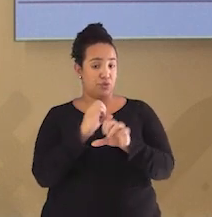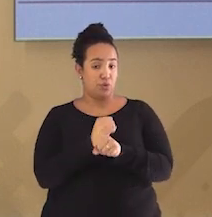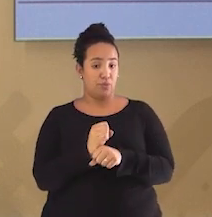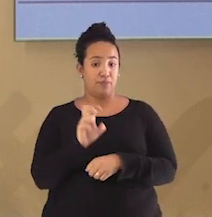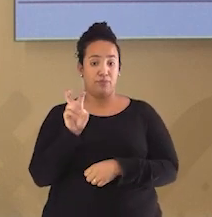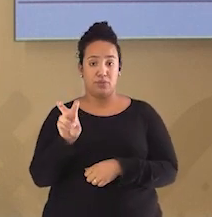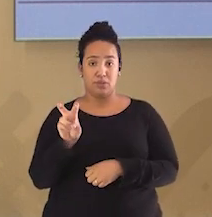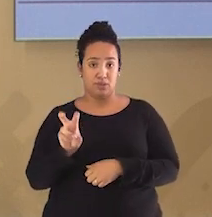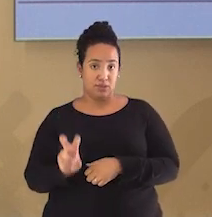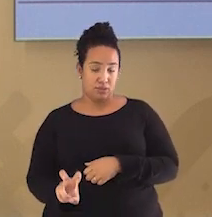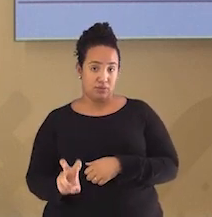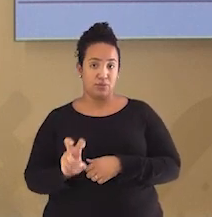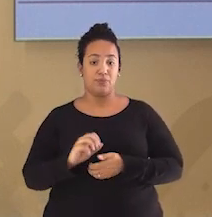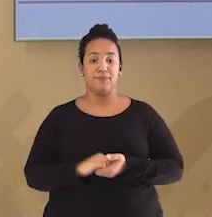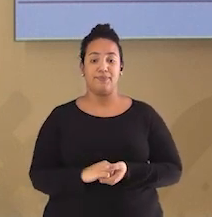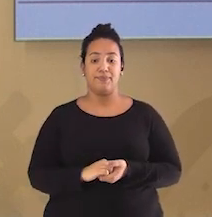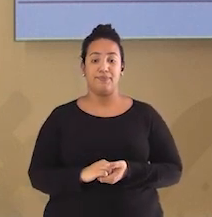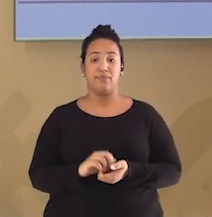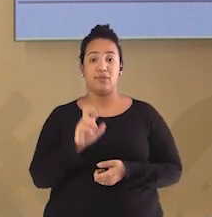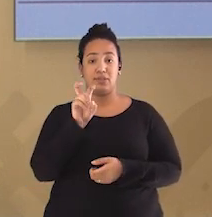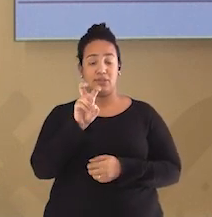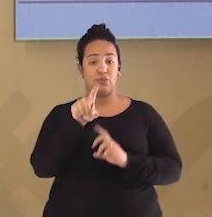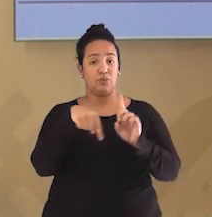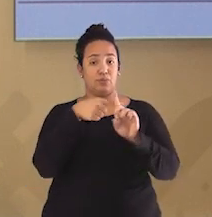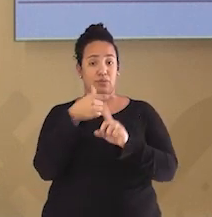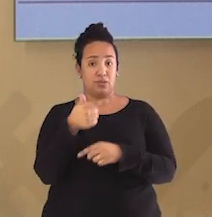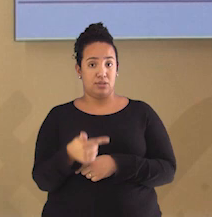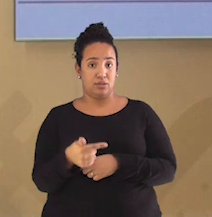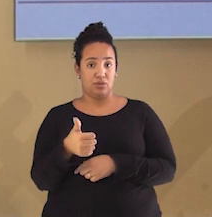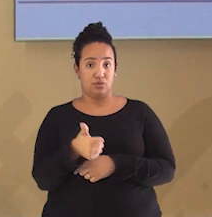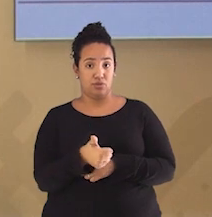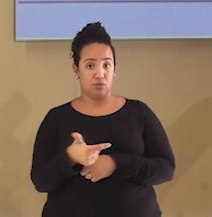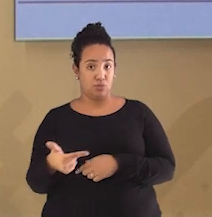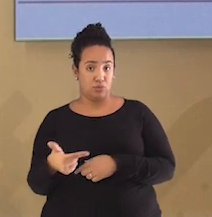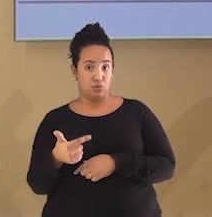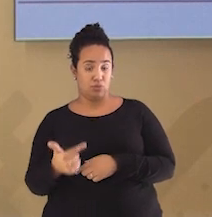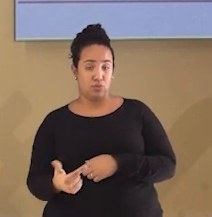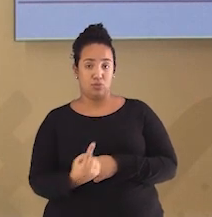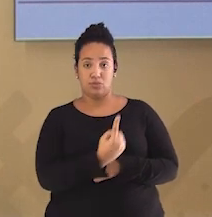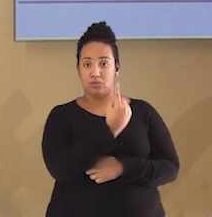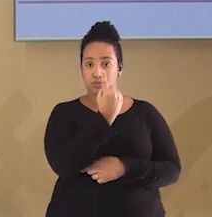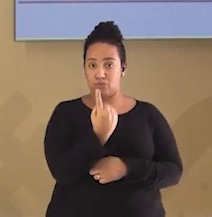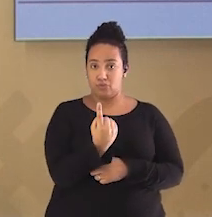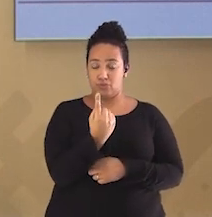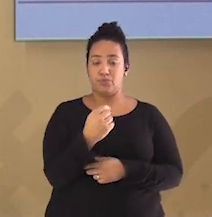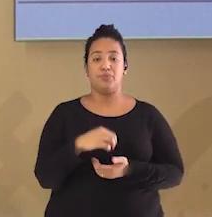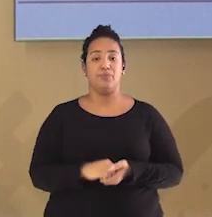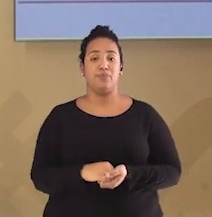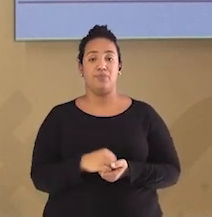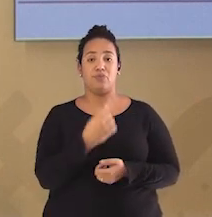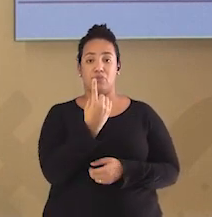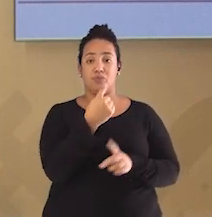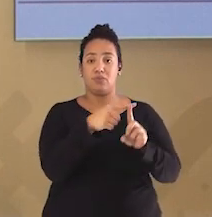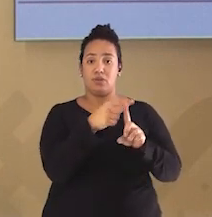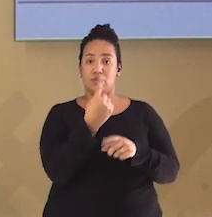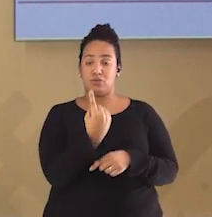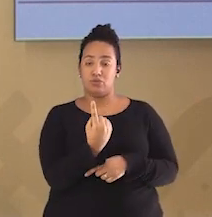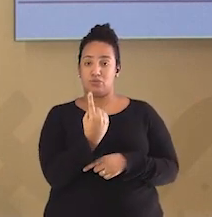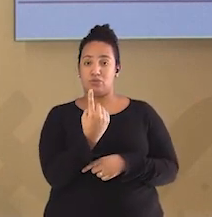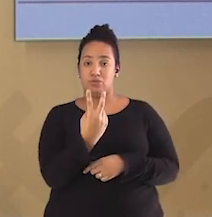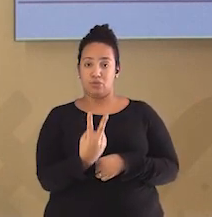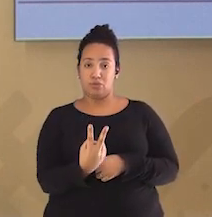somando. 5 continua, 5 mais 7, 12. O 2 fica, sobe 1. 1 mais